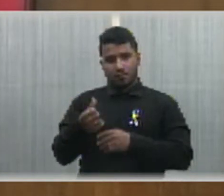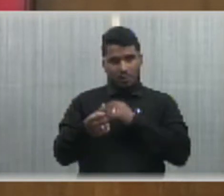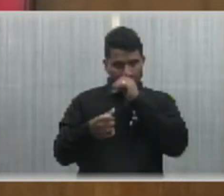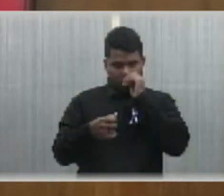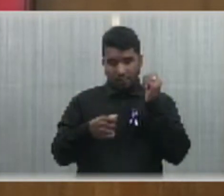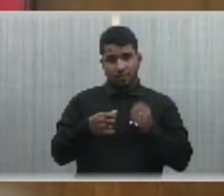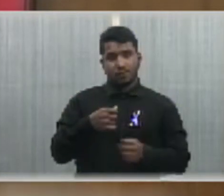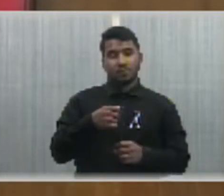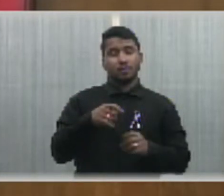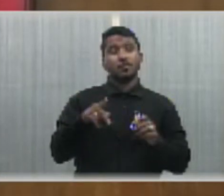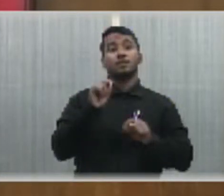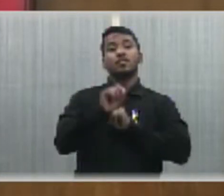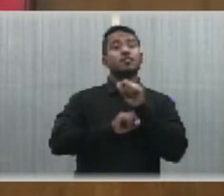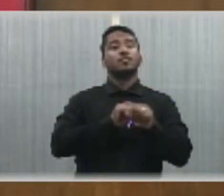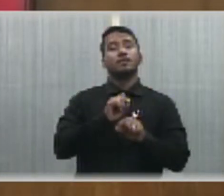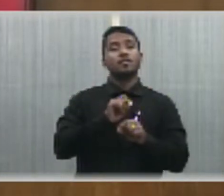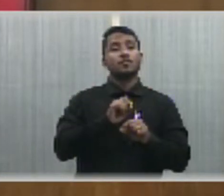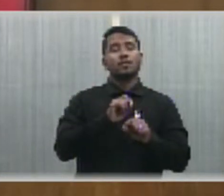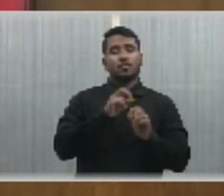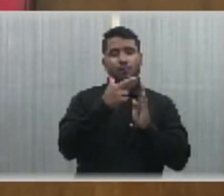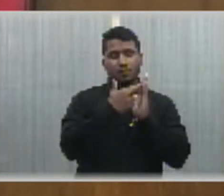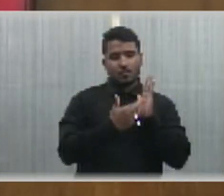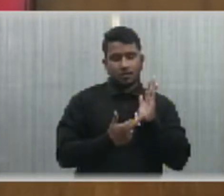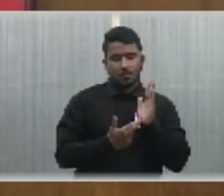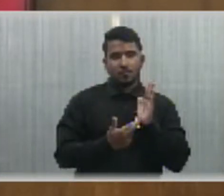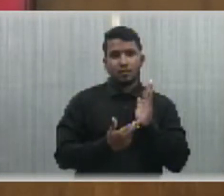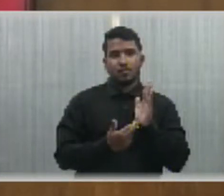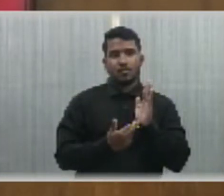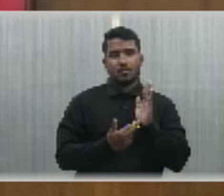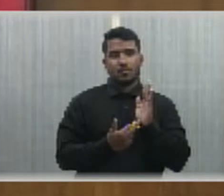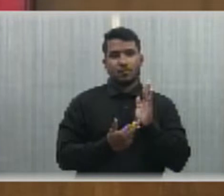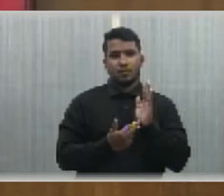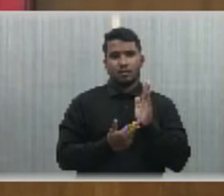28166/22, que estabelece as diretrizes